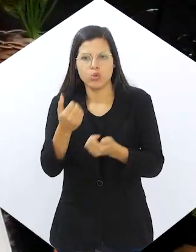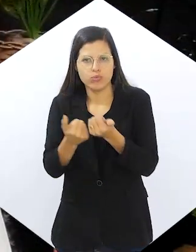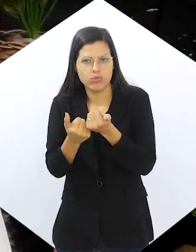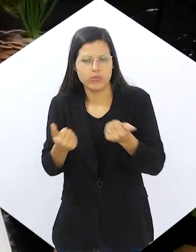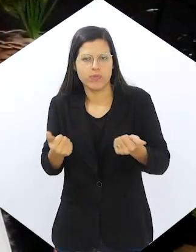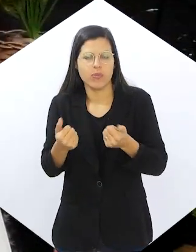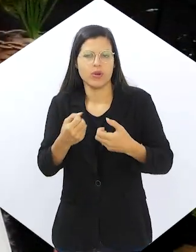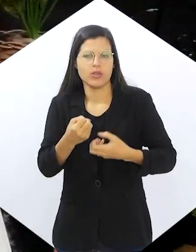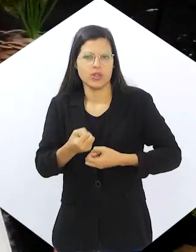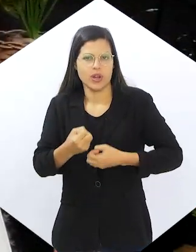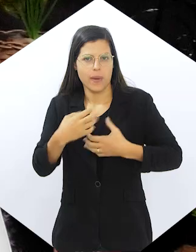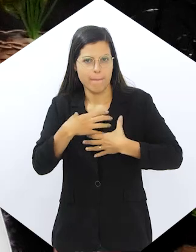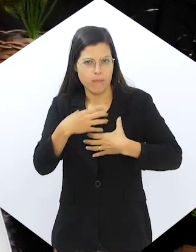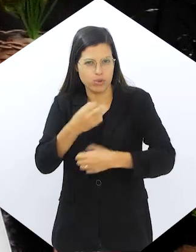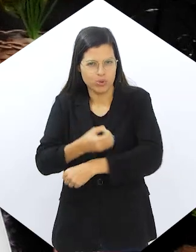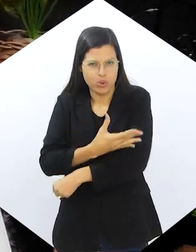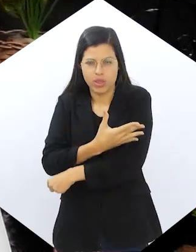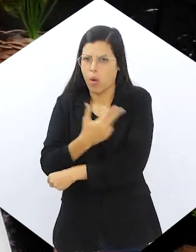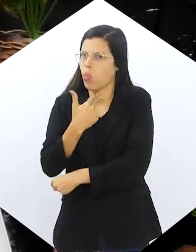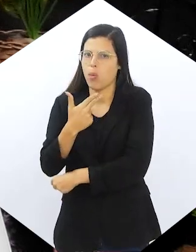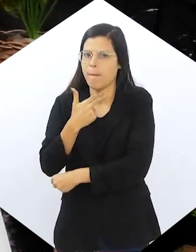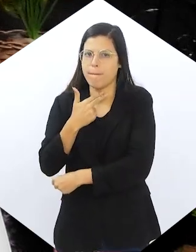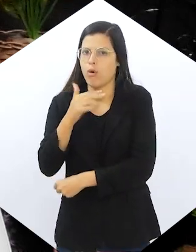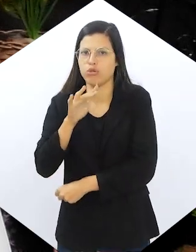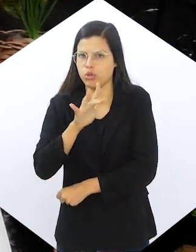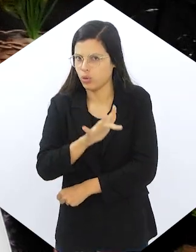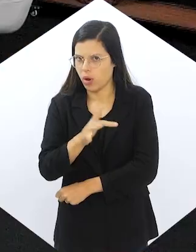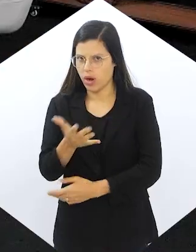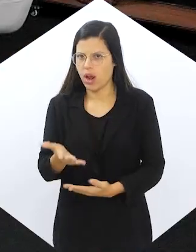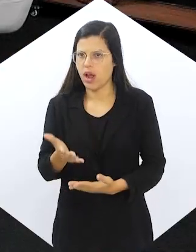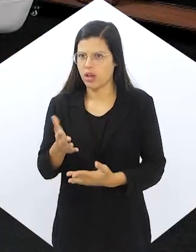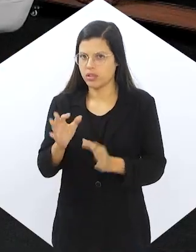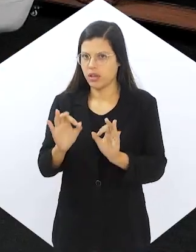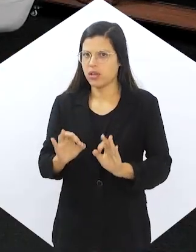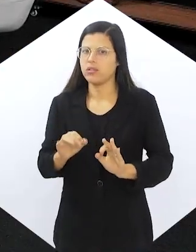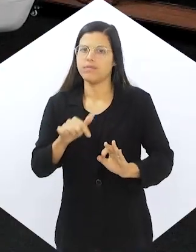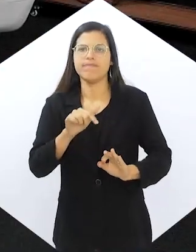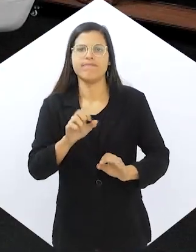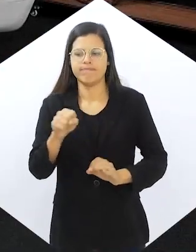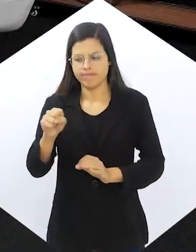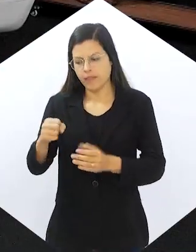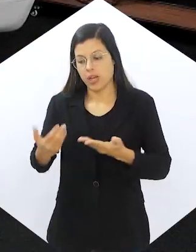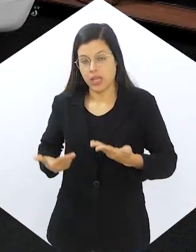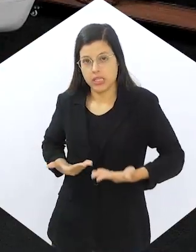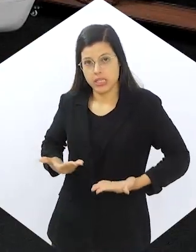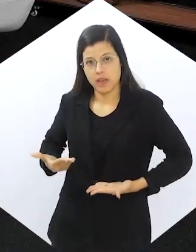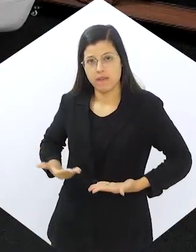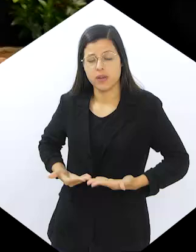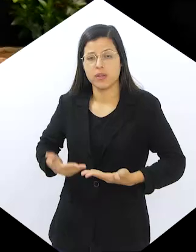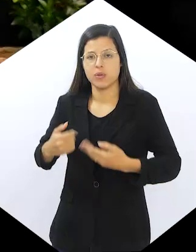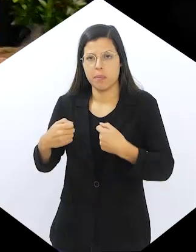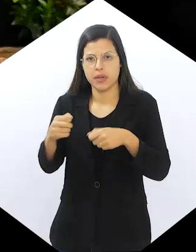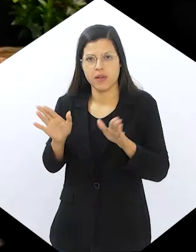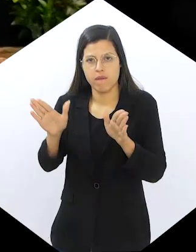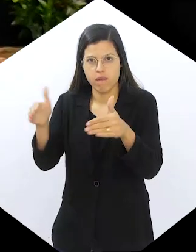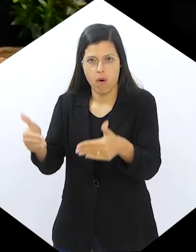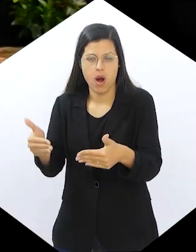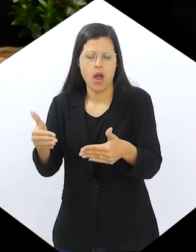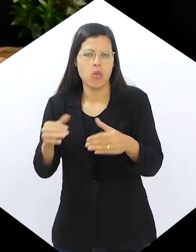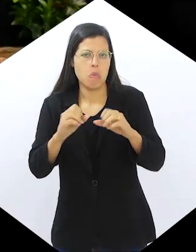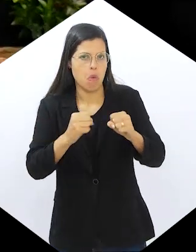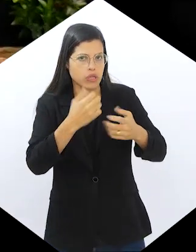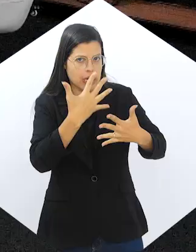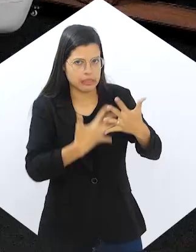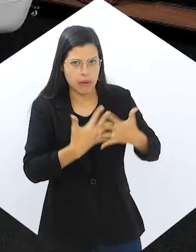pessoa deficiente visual, a gente também não pode mexer com esse animal. Ele está em serviço, né? Então, ele tem que estar ali focado, trabalhando mesmo. A gente